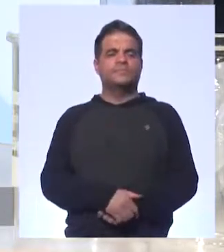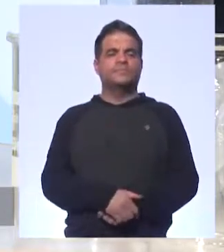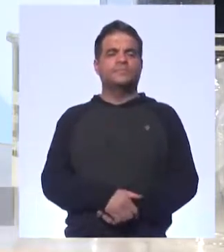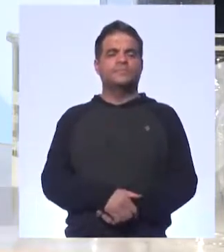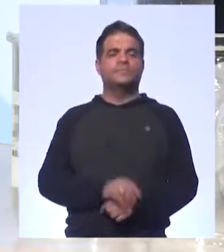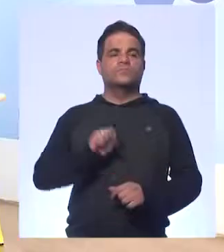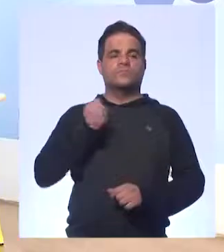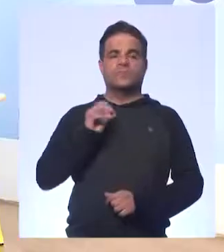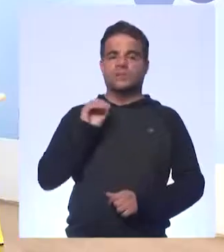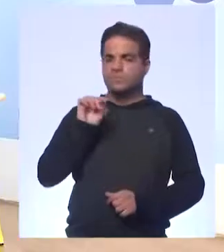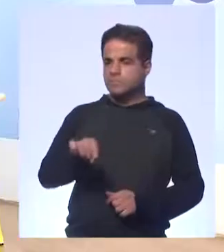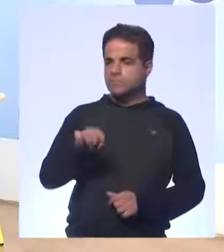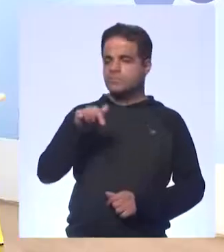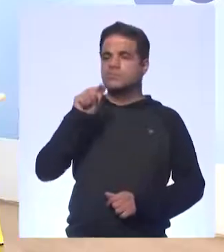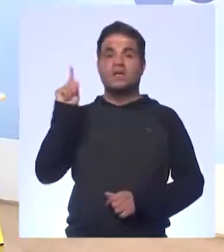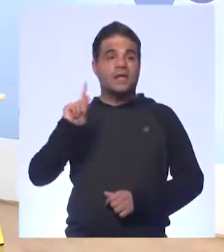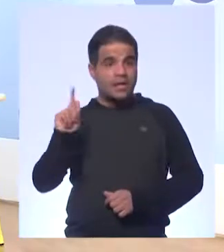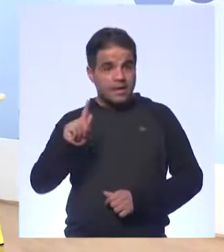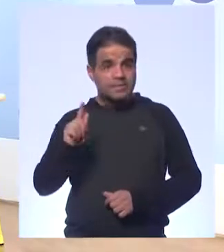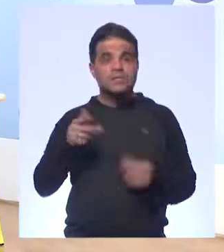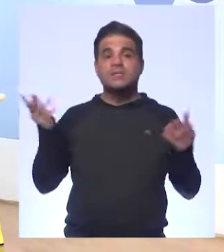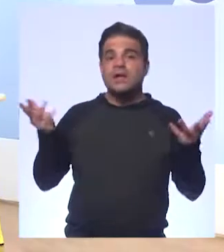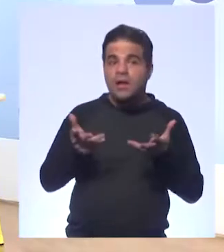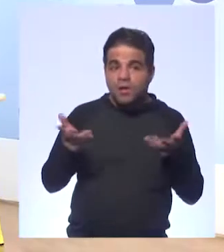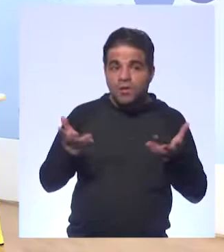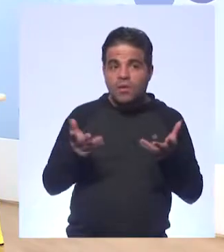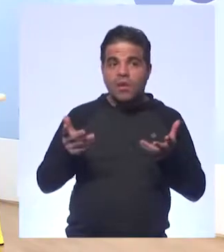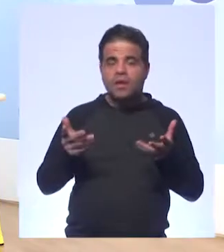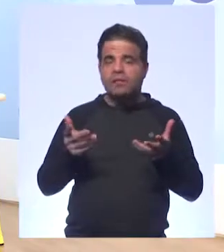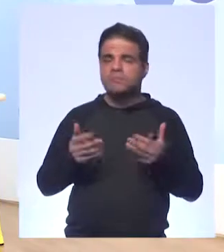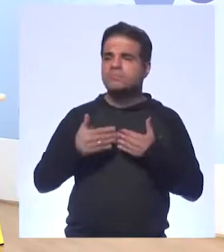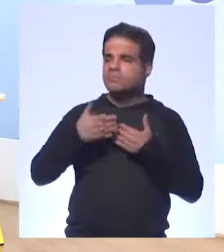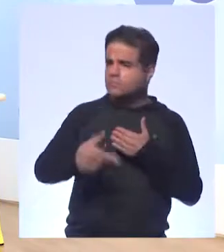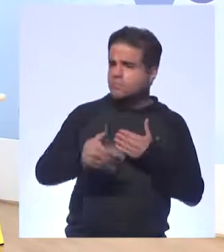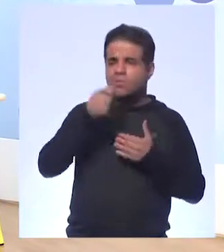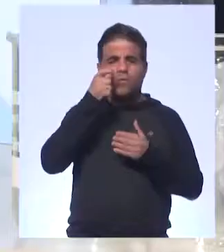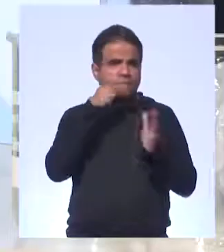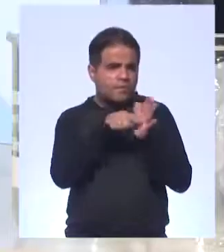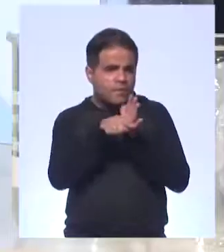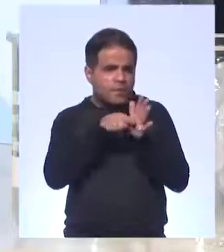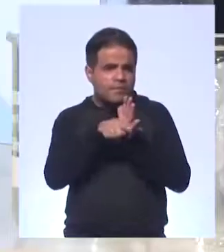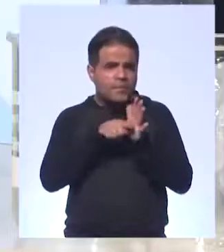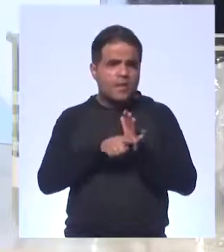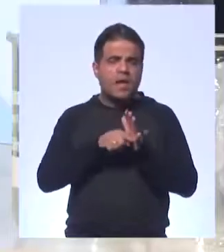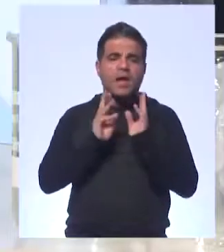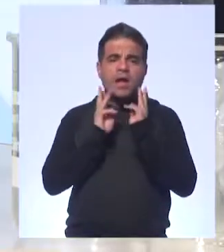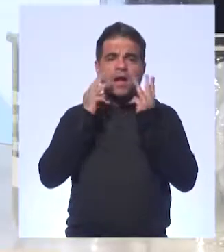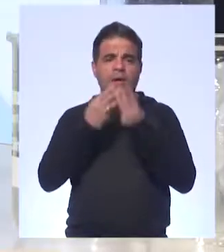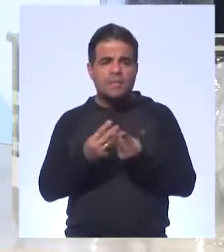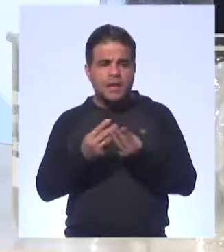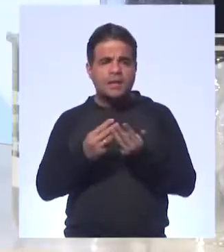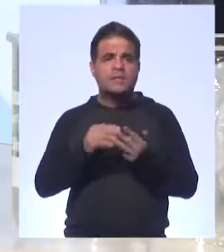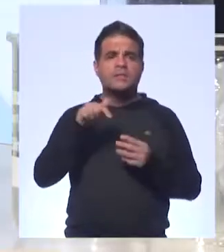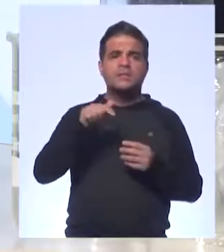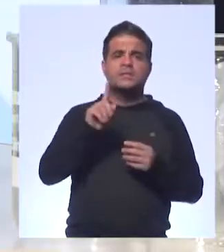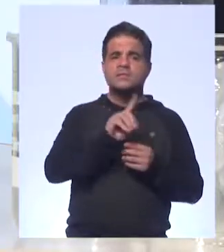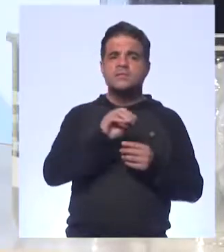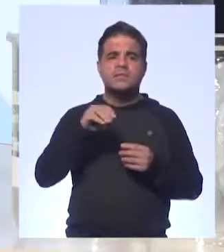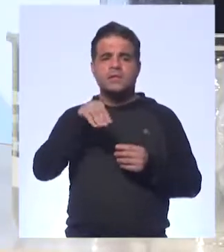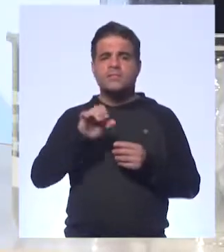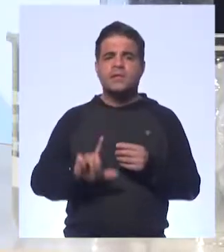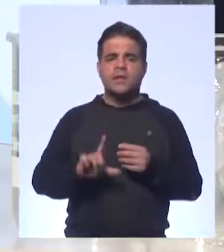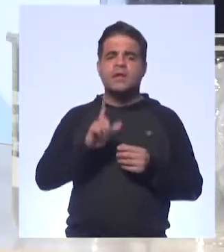80,7 gramas. E agora vou verificar a massa de 100 ml de água, né? Então, os volumes